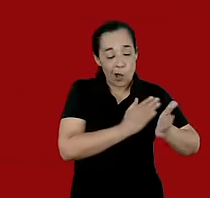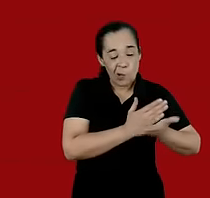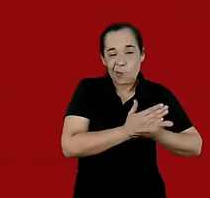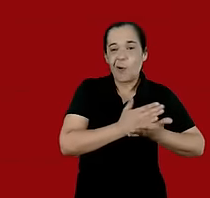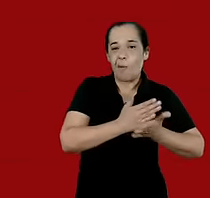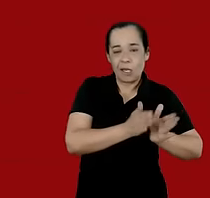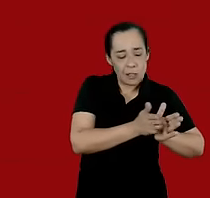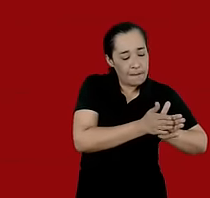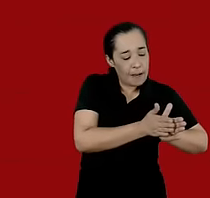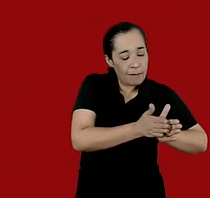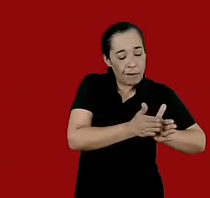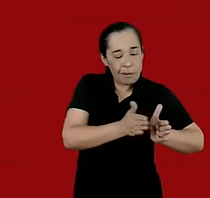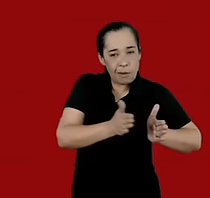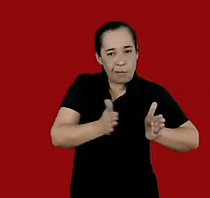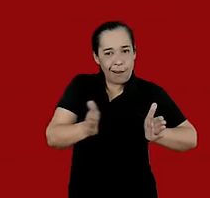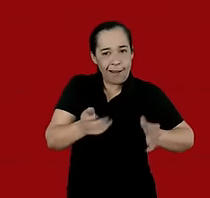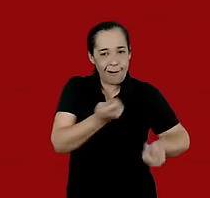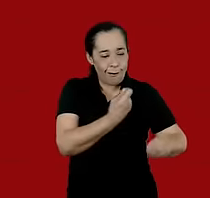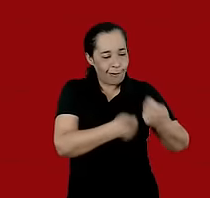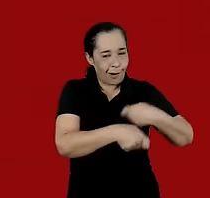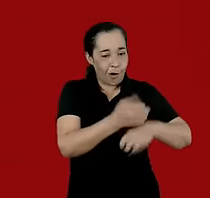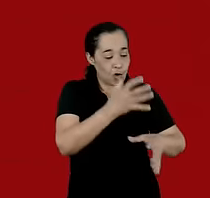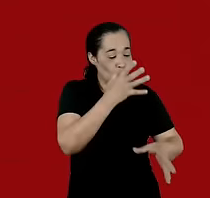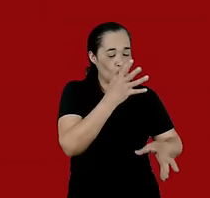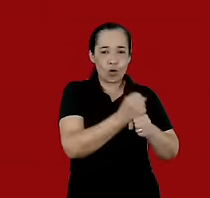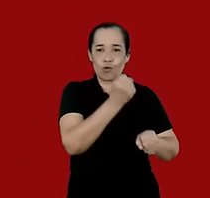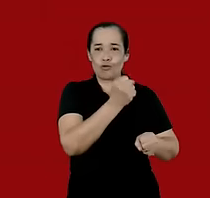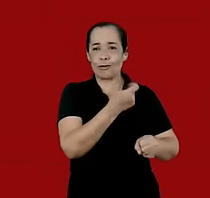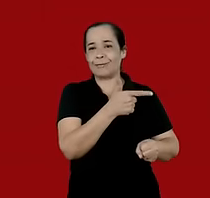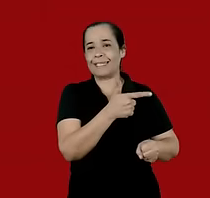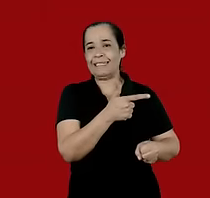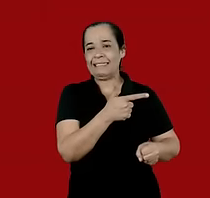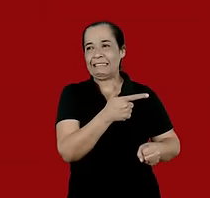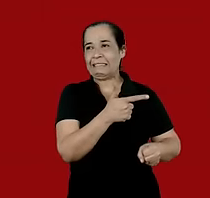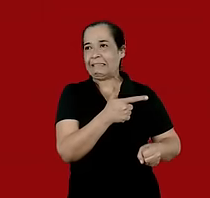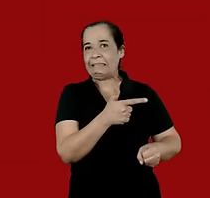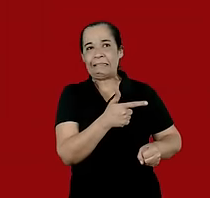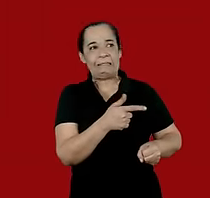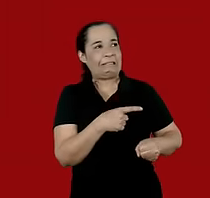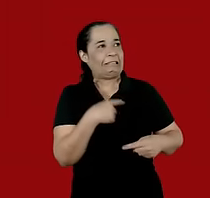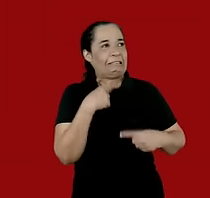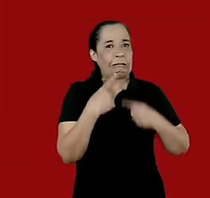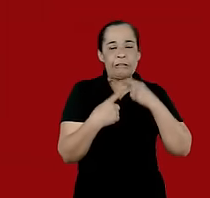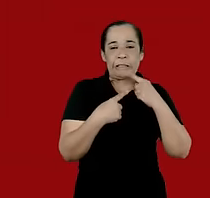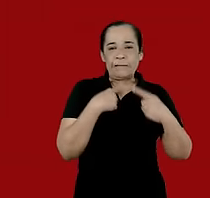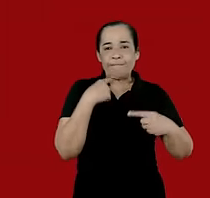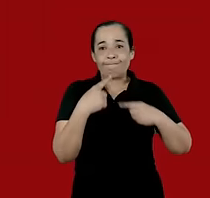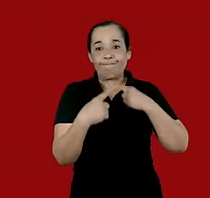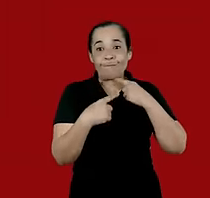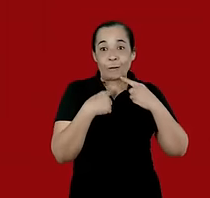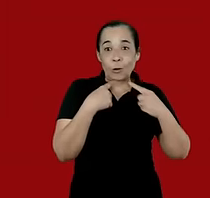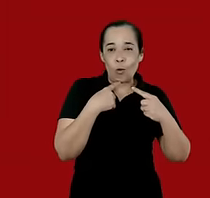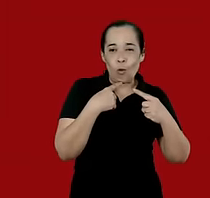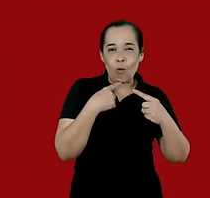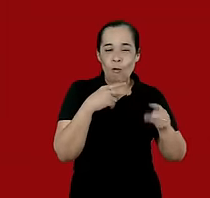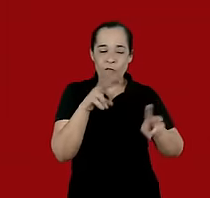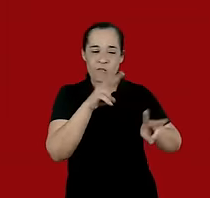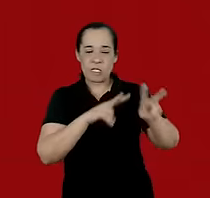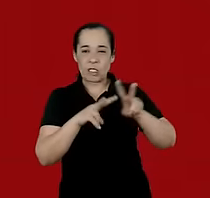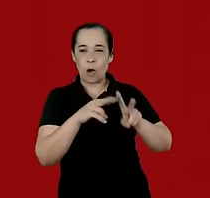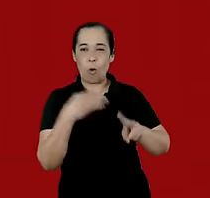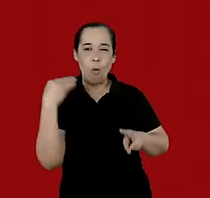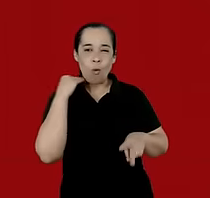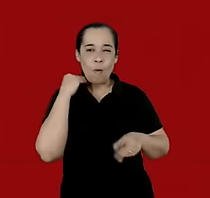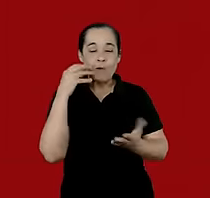mercado não tem tantos ganhos assim tem muita certeza ainda na capacidade de o mercado né que a visão do Banco Central que o ciclo de juros vai poder ser mais